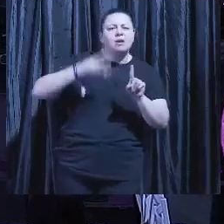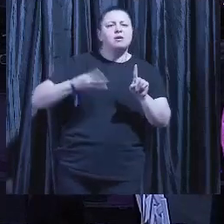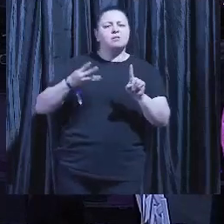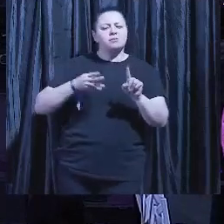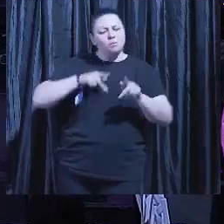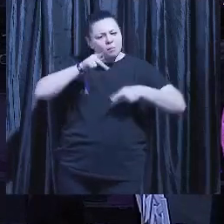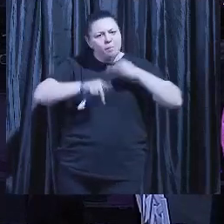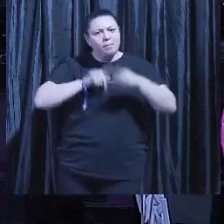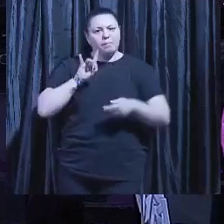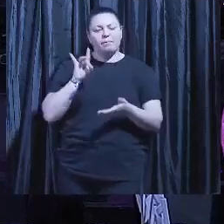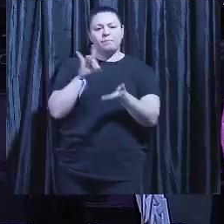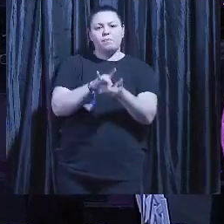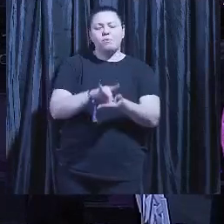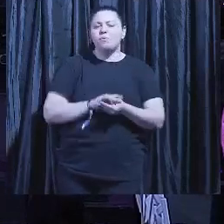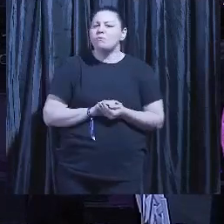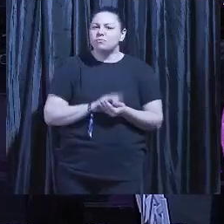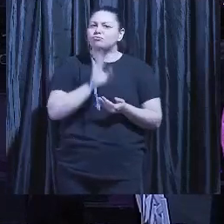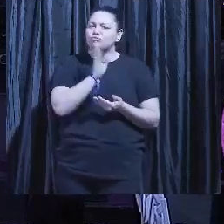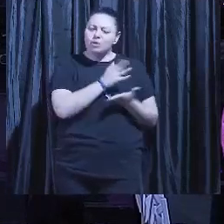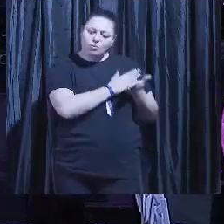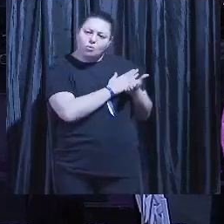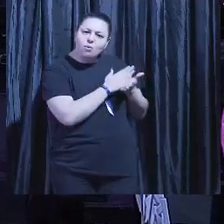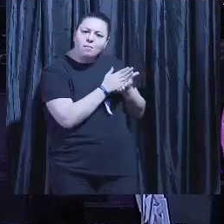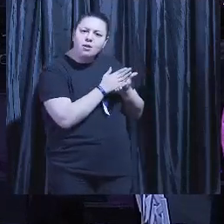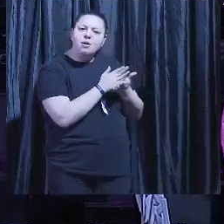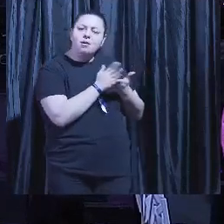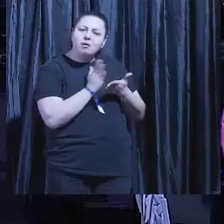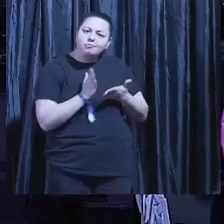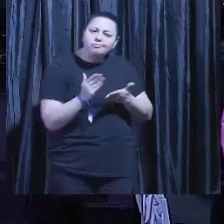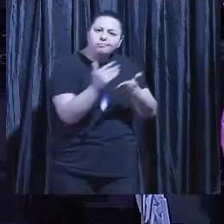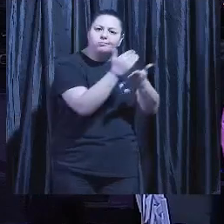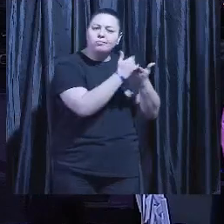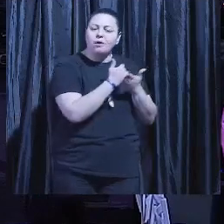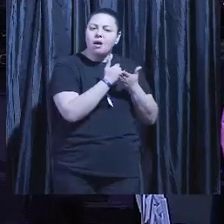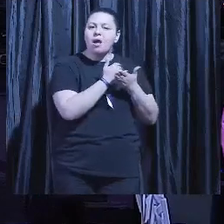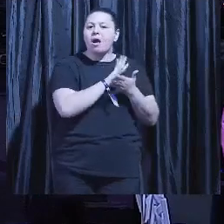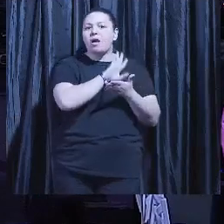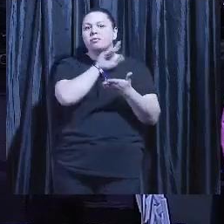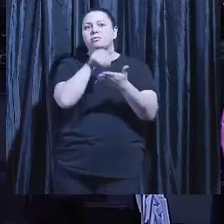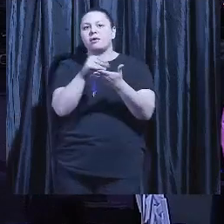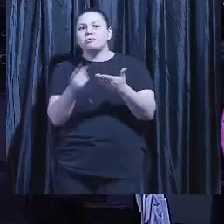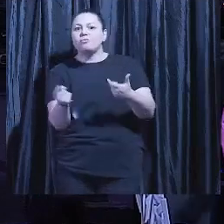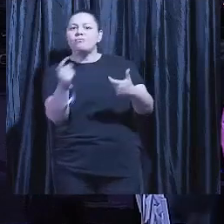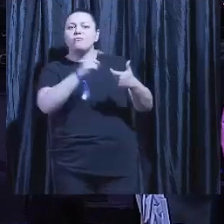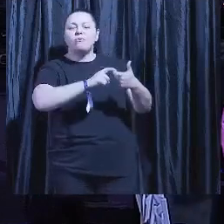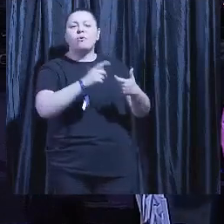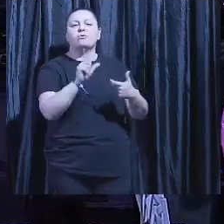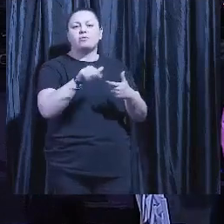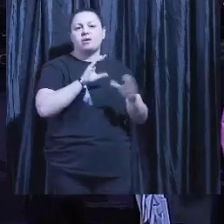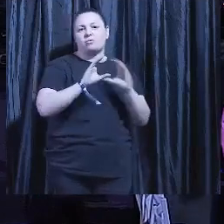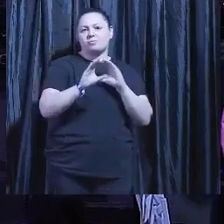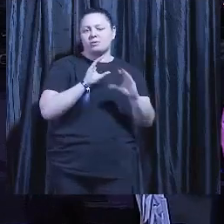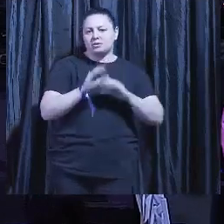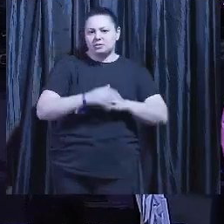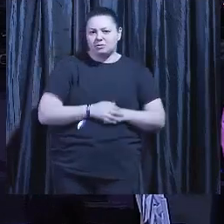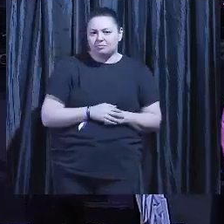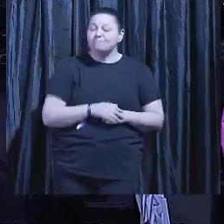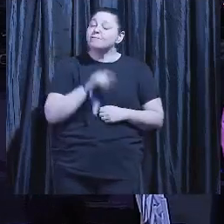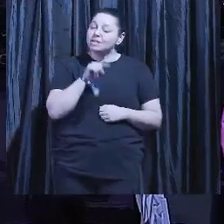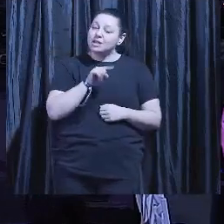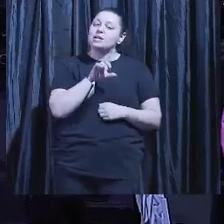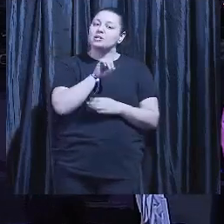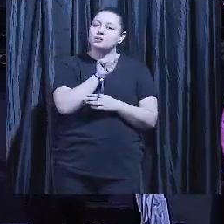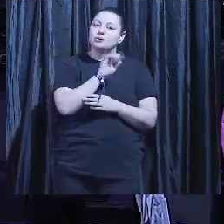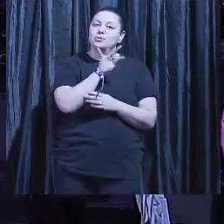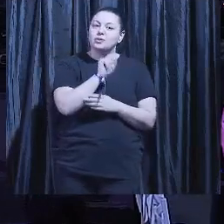mesmo, desde o começo do ciclo dos dados até quando ele volta a se retroalimentar, que é a parte da comunicação. É isso que o Datalab